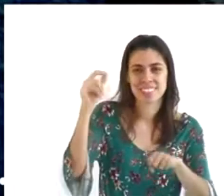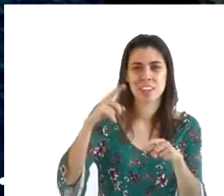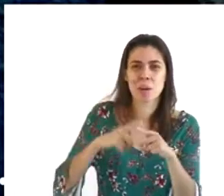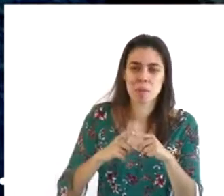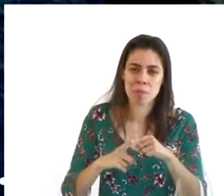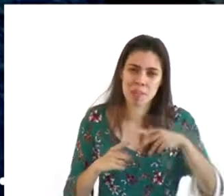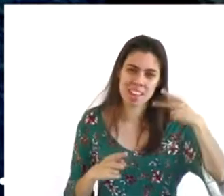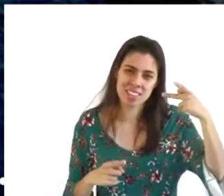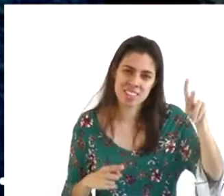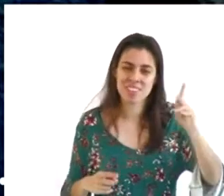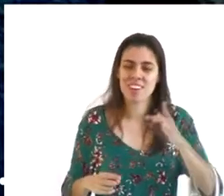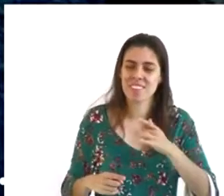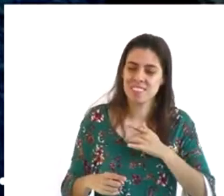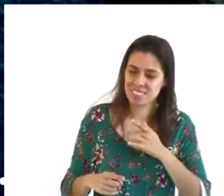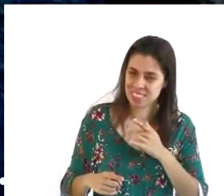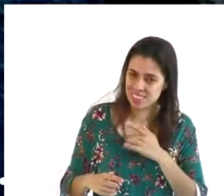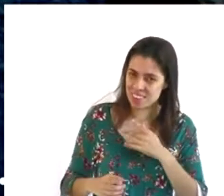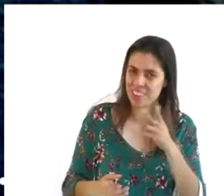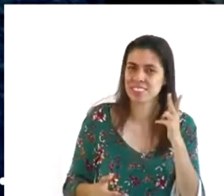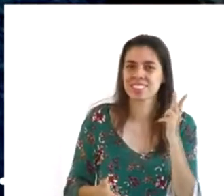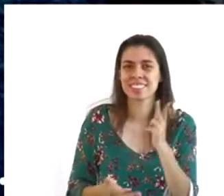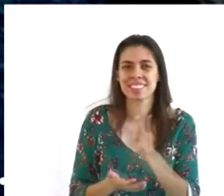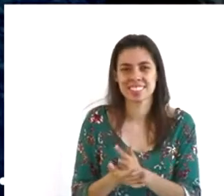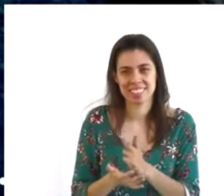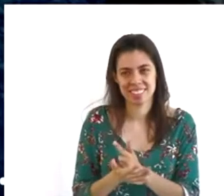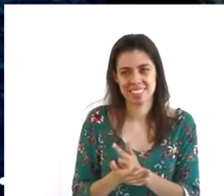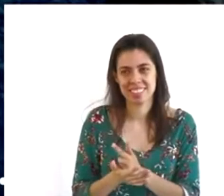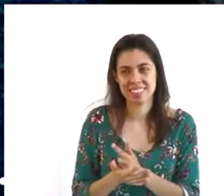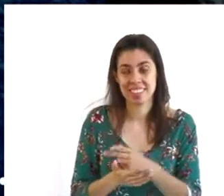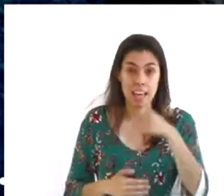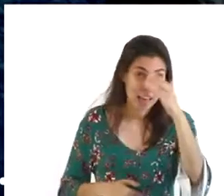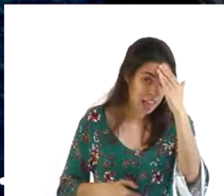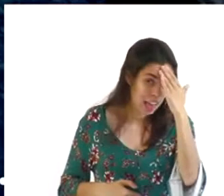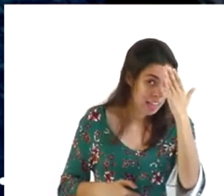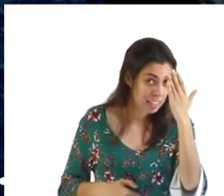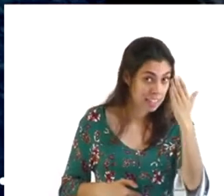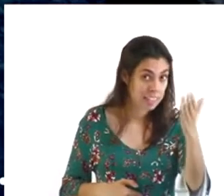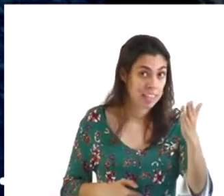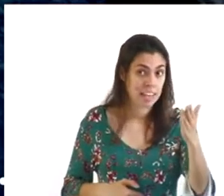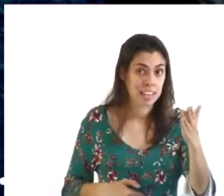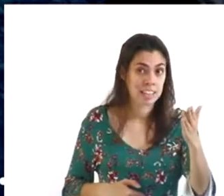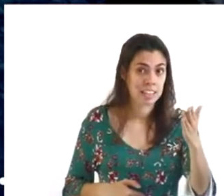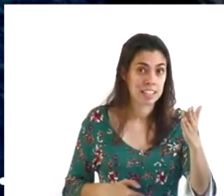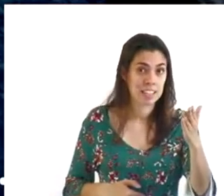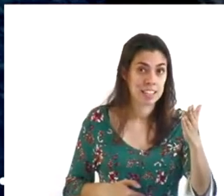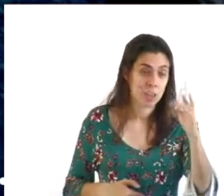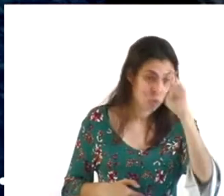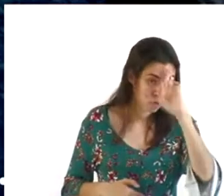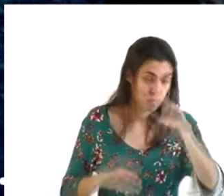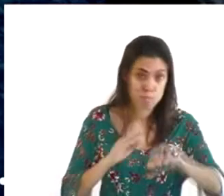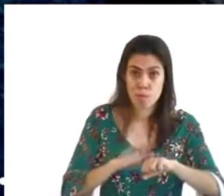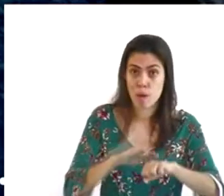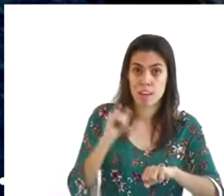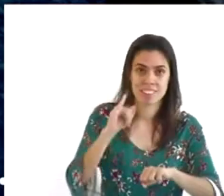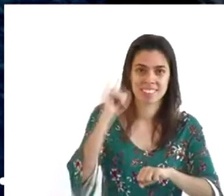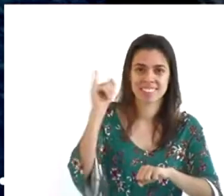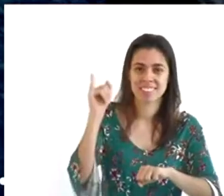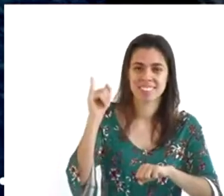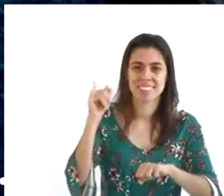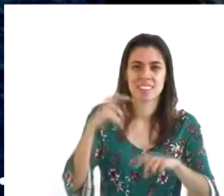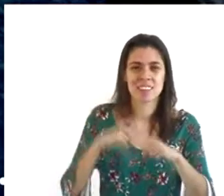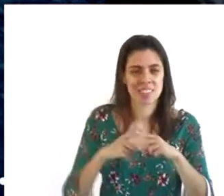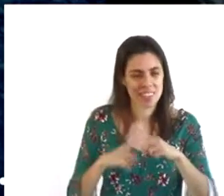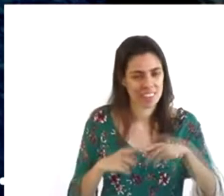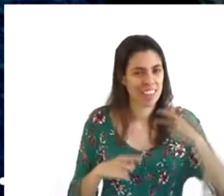sua misericórdia dura para sempre. Rendei graças ao Senhor dos senhores, porque a